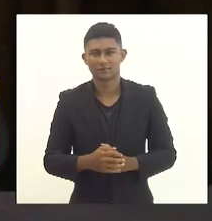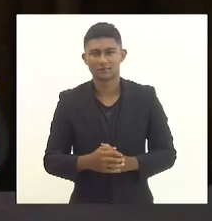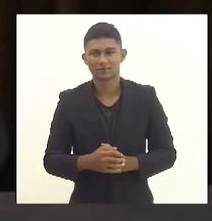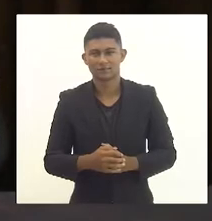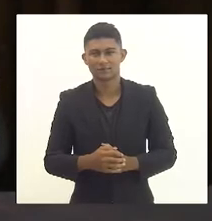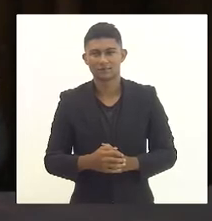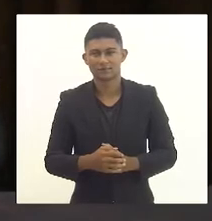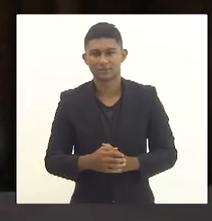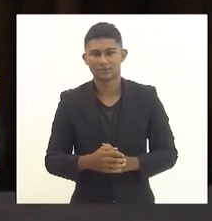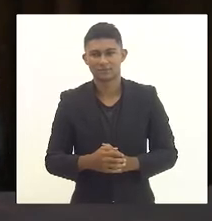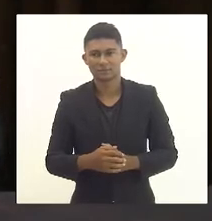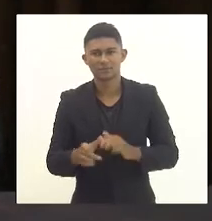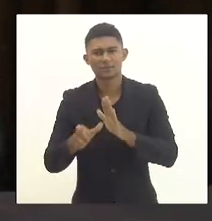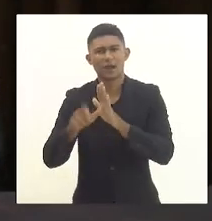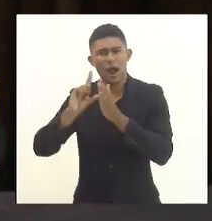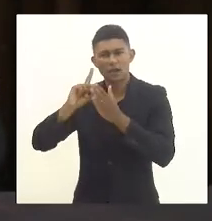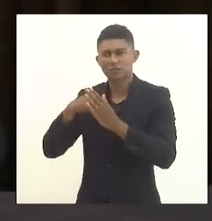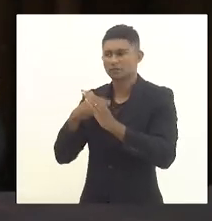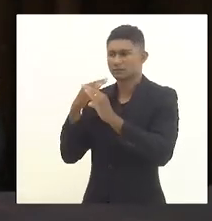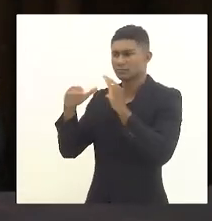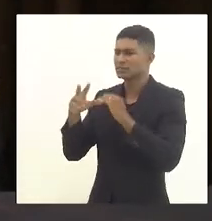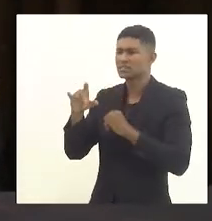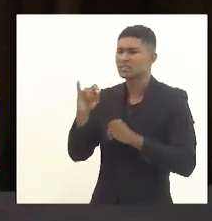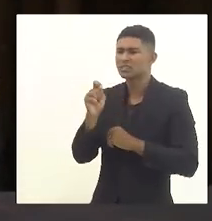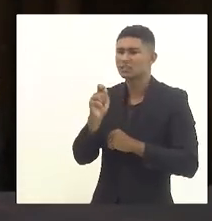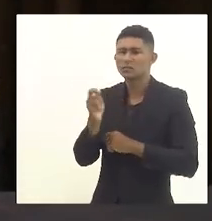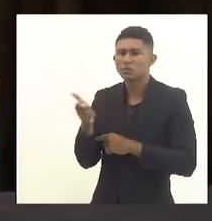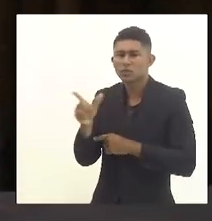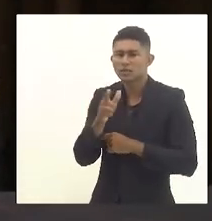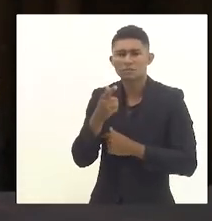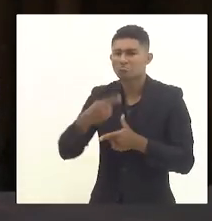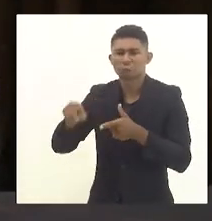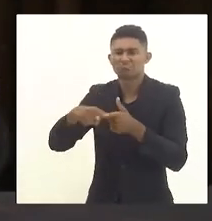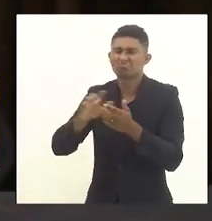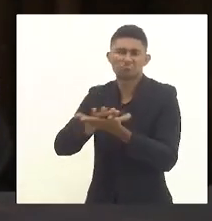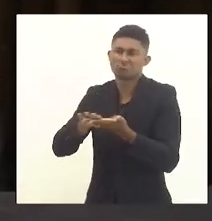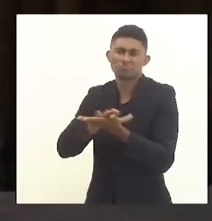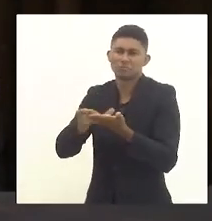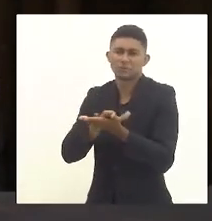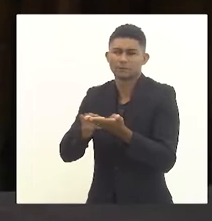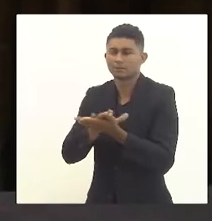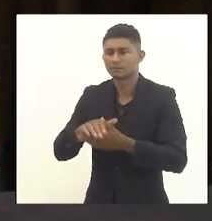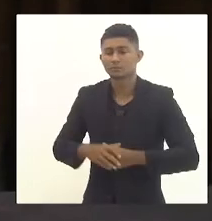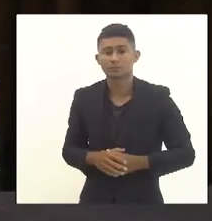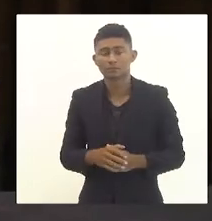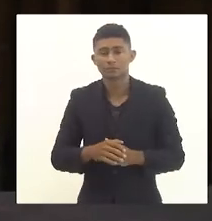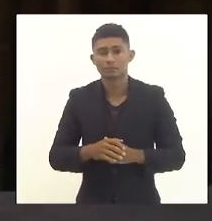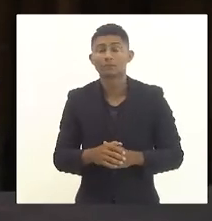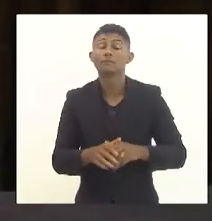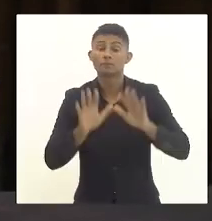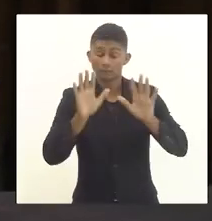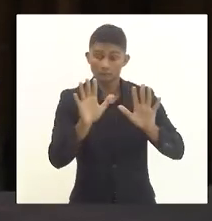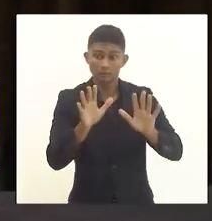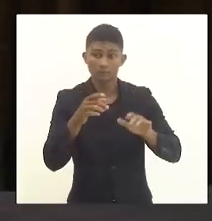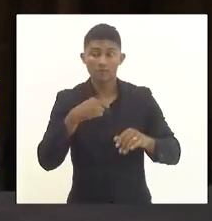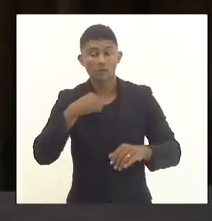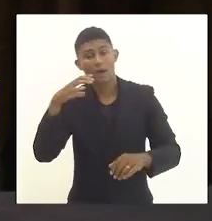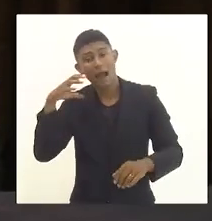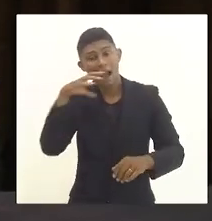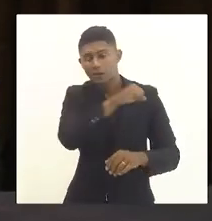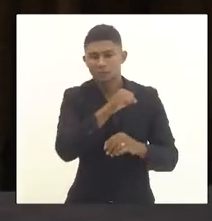Eu tinha passado anteriormente aqui, mas se não tiver, não tem problema. Tá, pronto. Então, a ideia é passar muito rápido